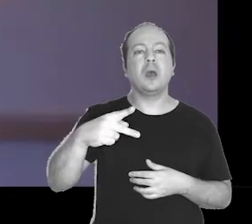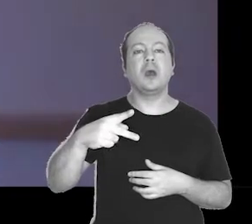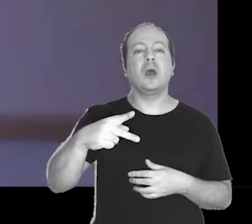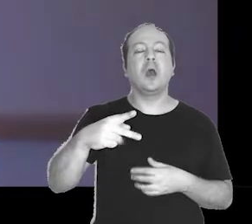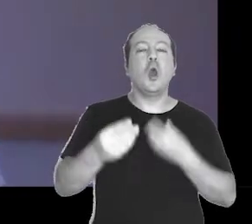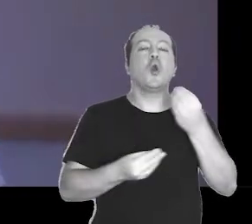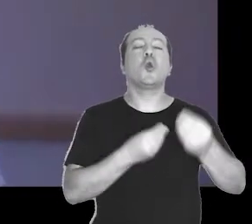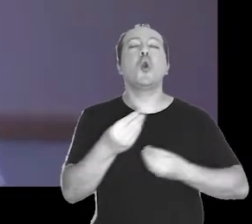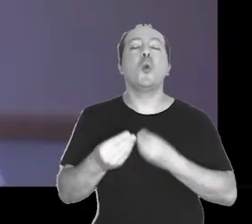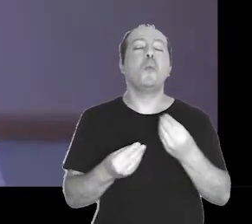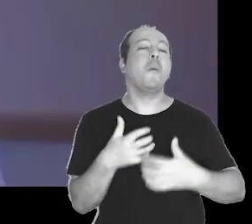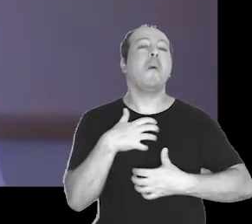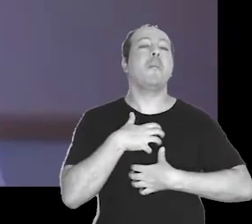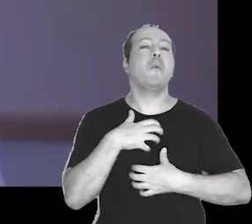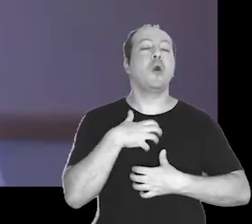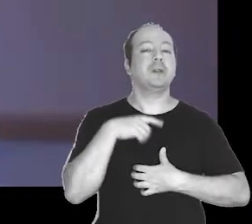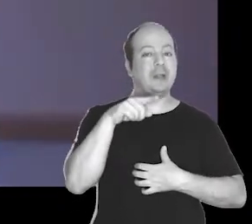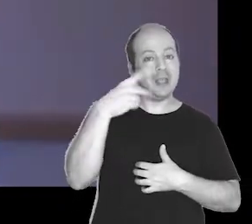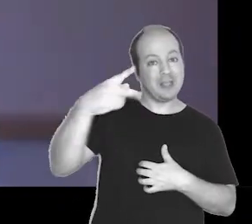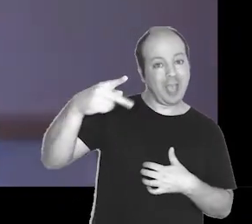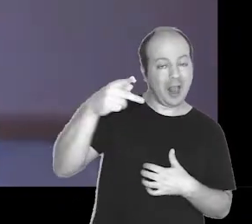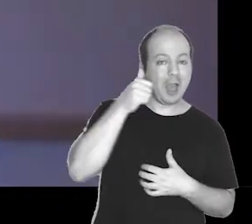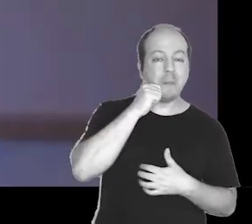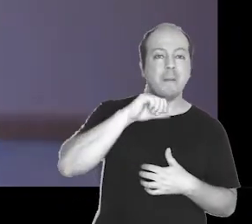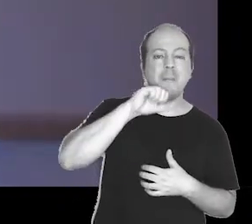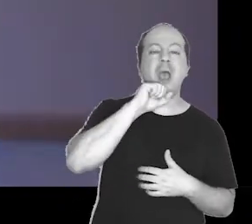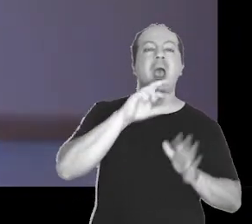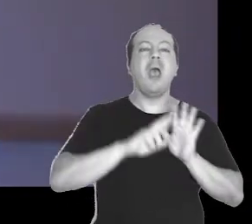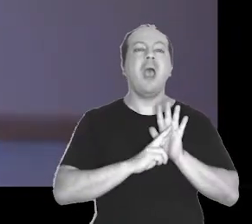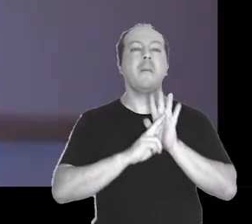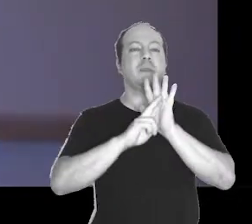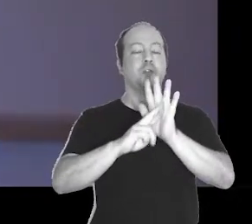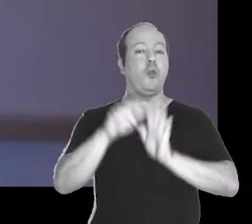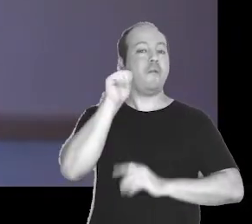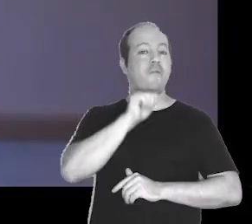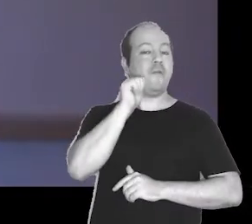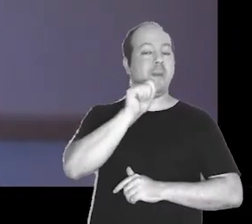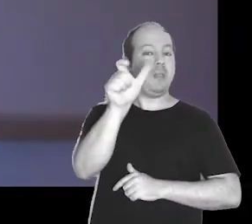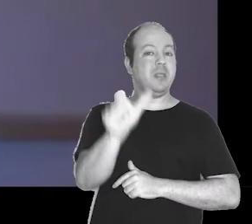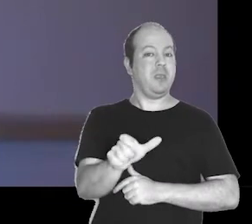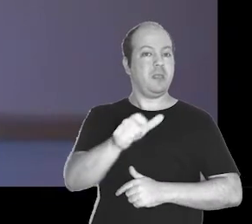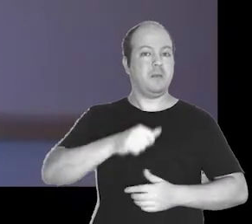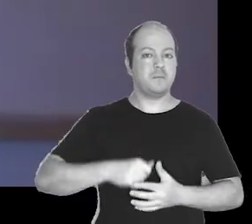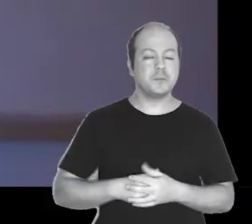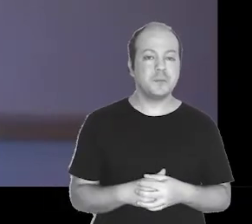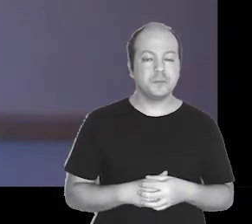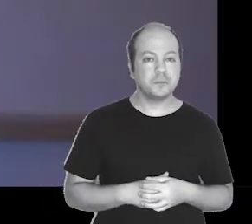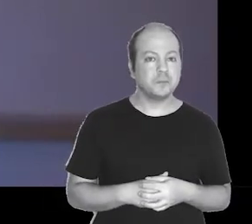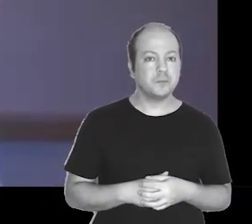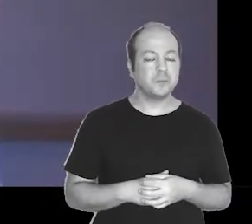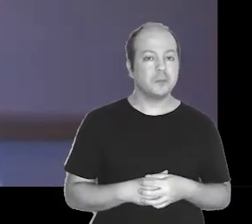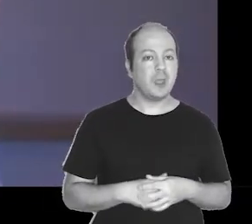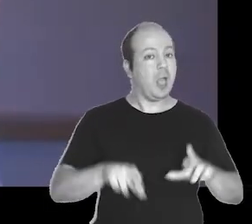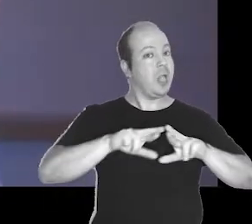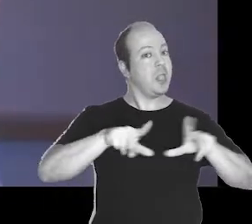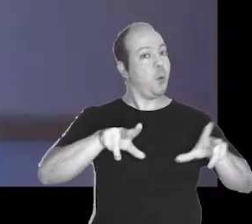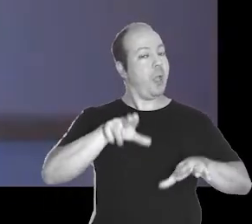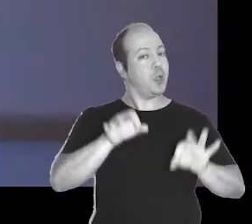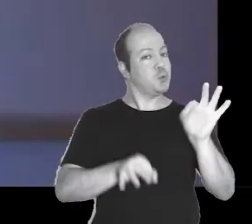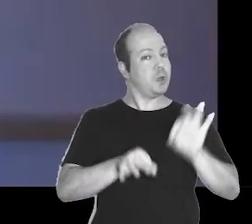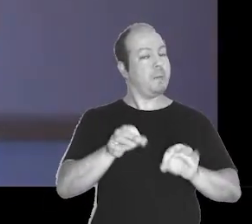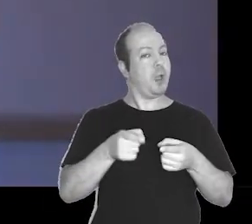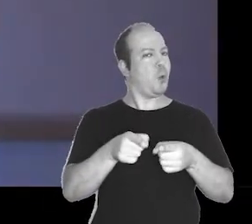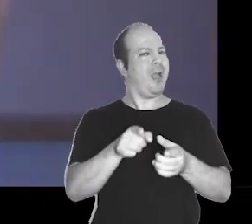no modo como você, por meio dela, representou a figura feminina. Isso não é um julgamento, é um